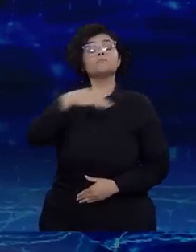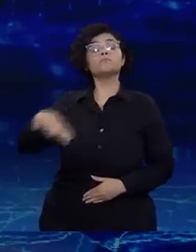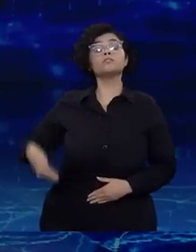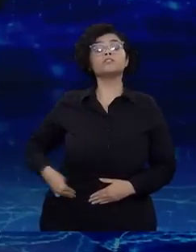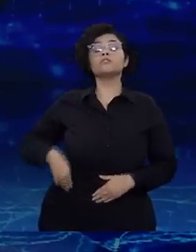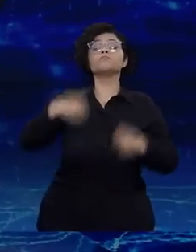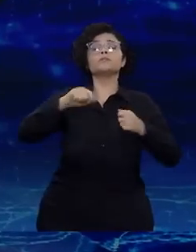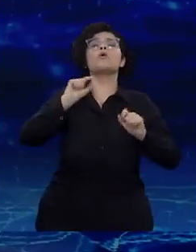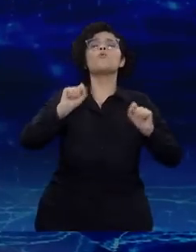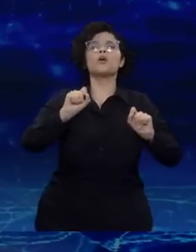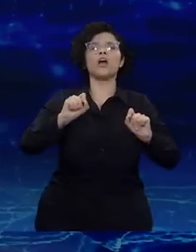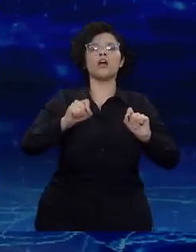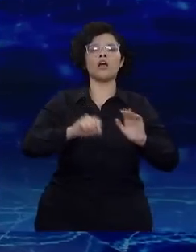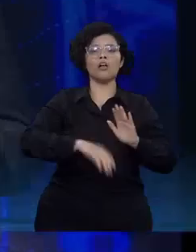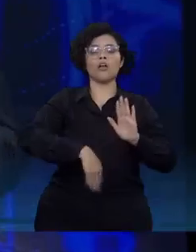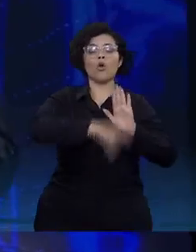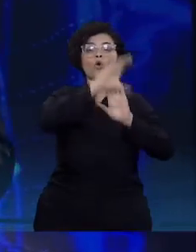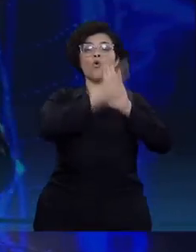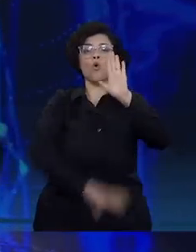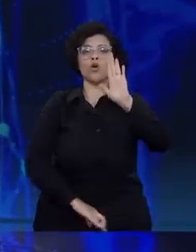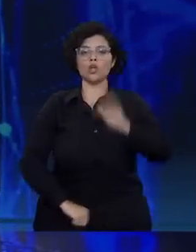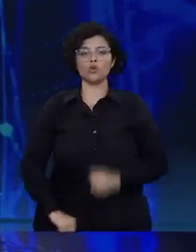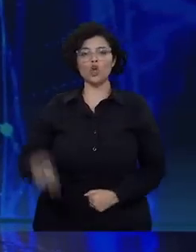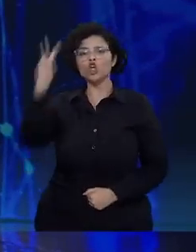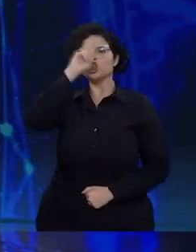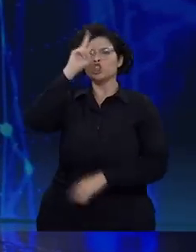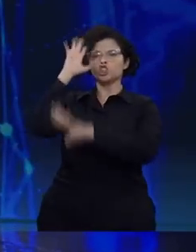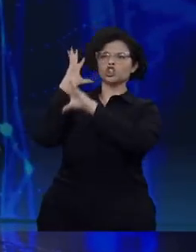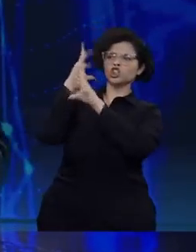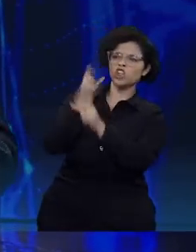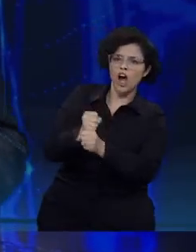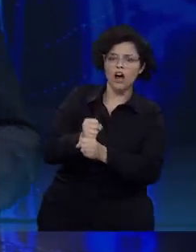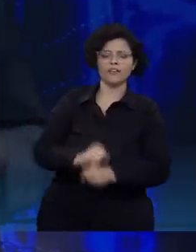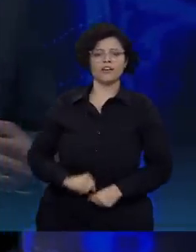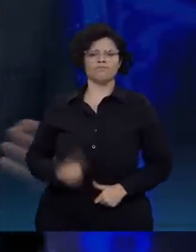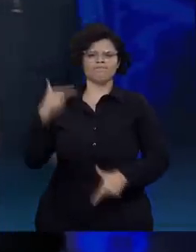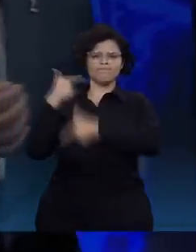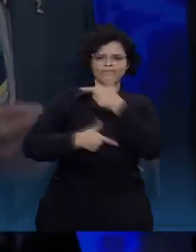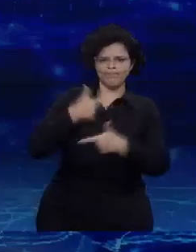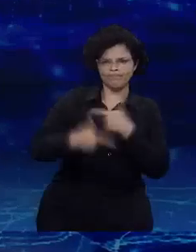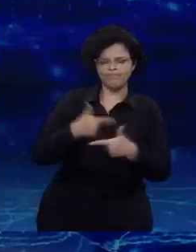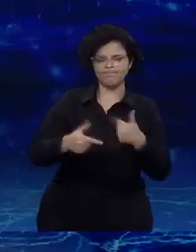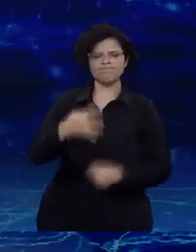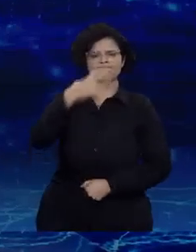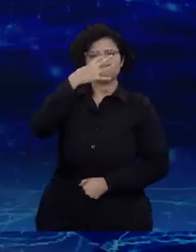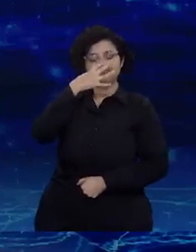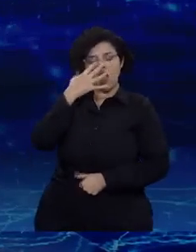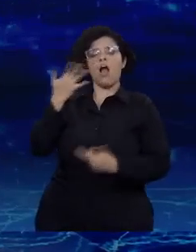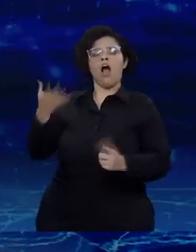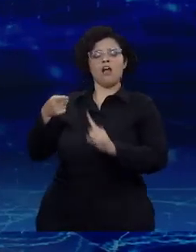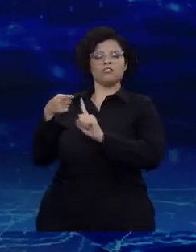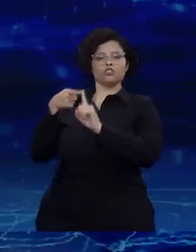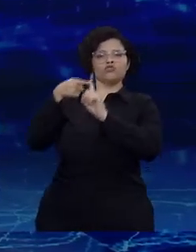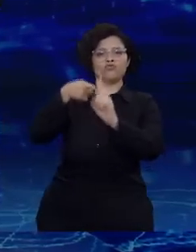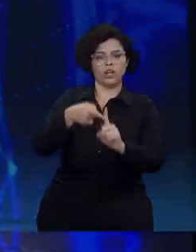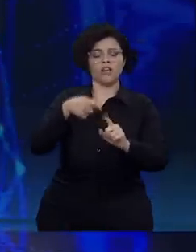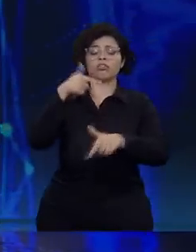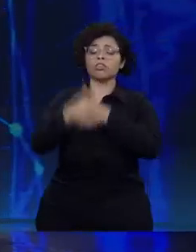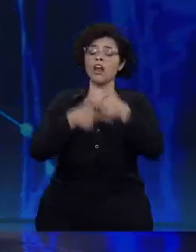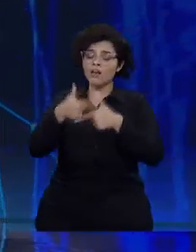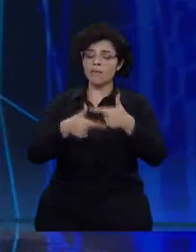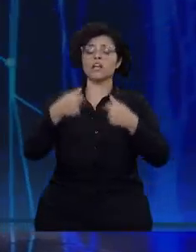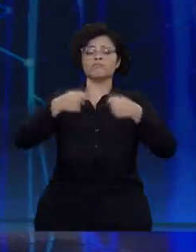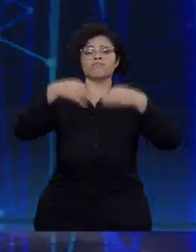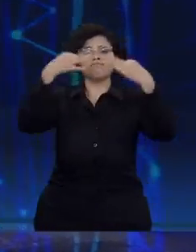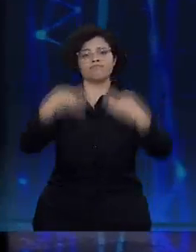currículo. As pessoas têm que ter história, têm que ter biografia. E essa gente tem que fazer o que precisa ser feito. E eu tenho orgulho,